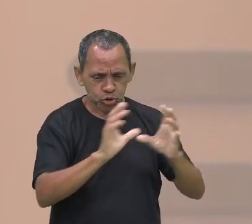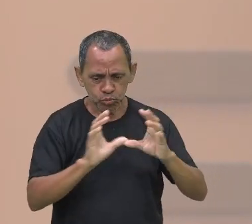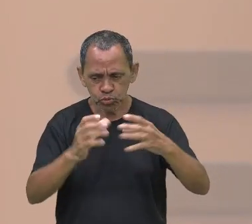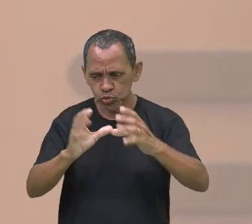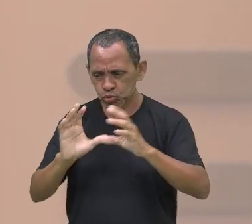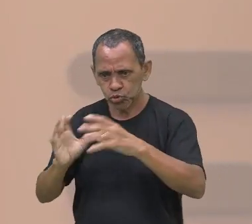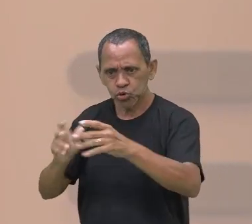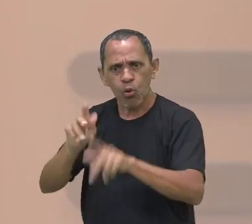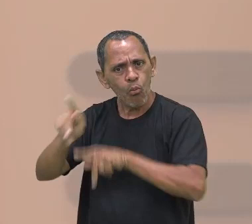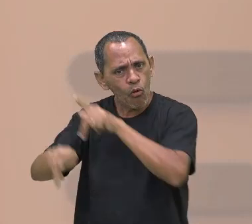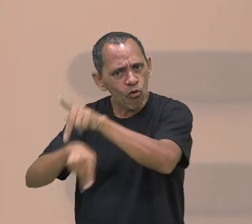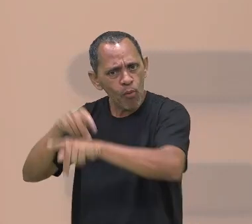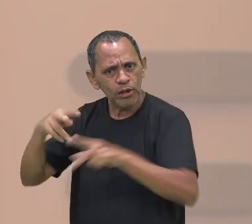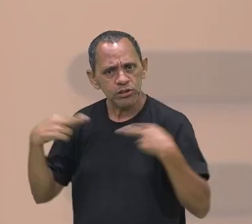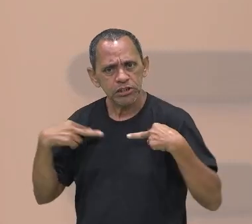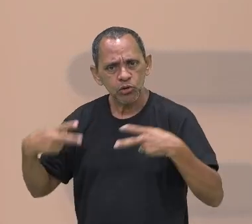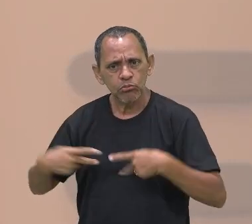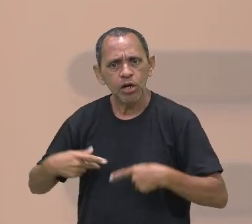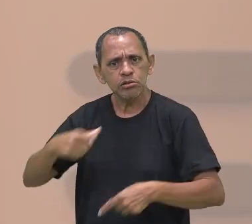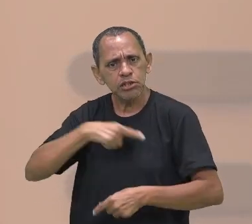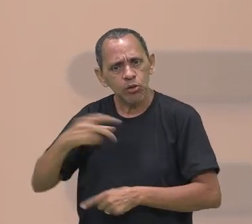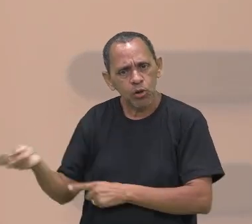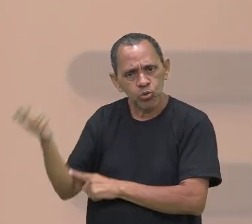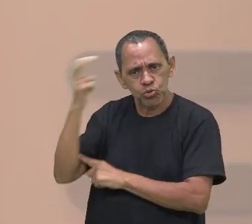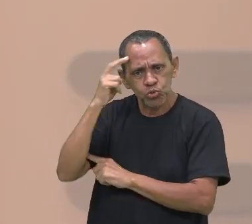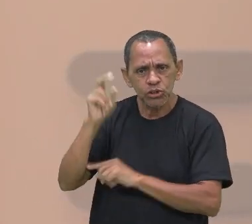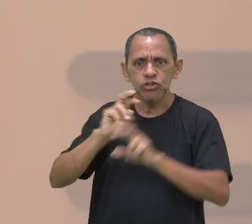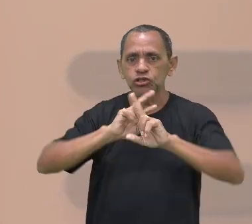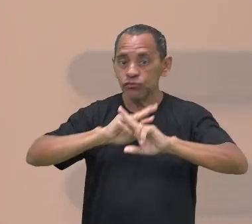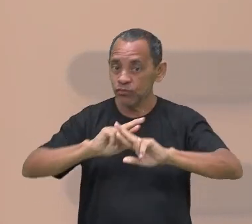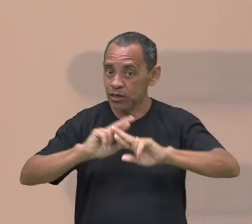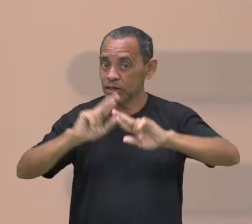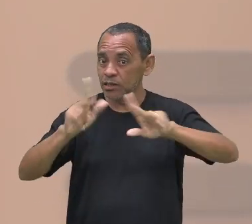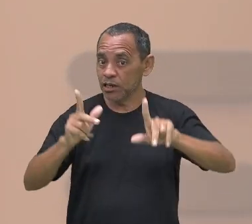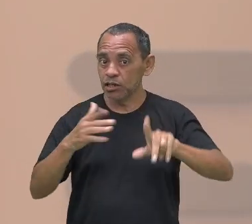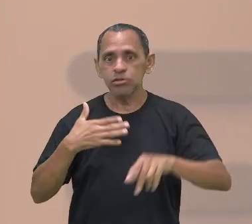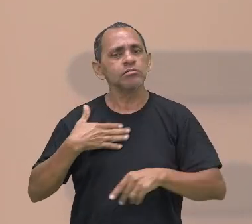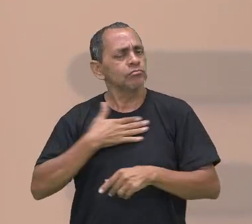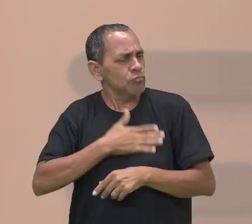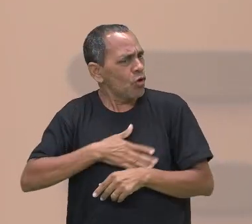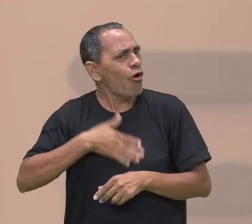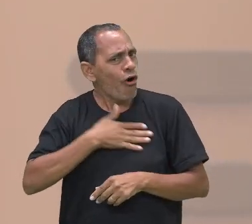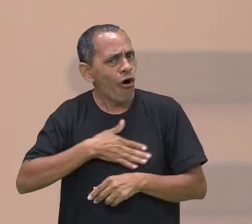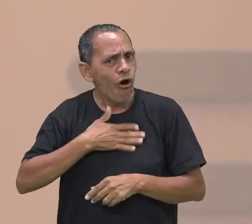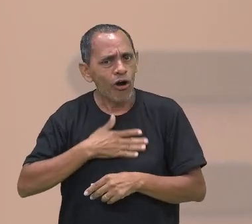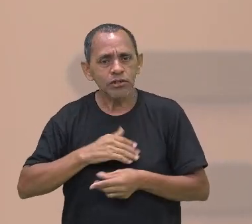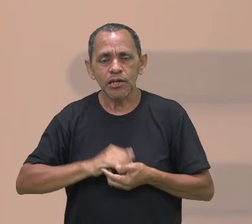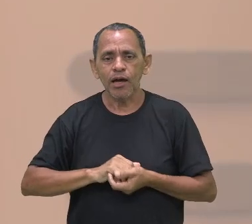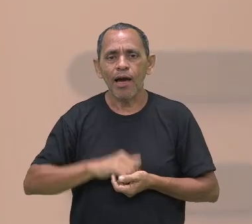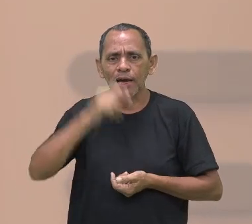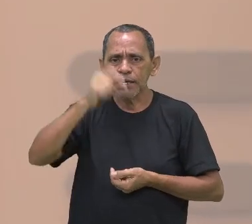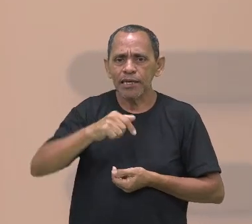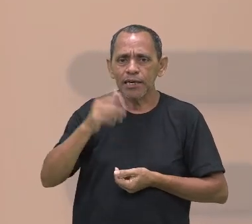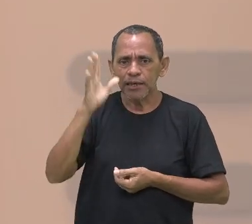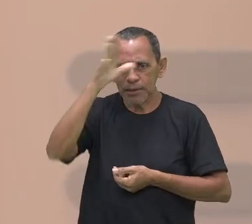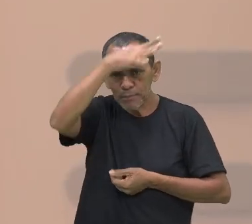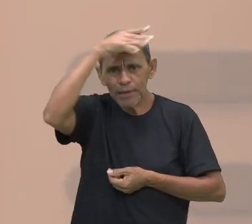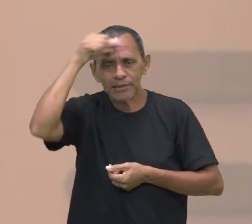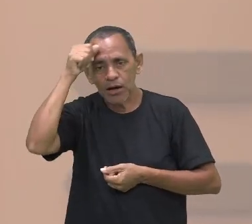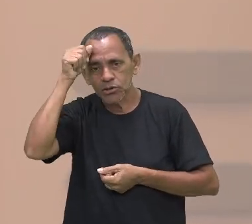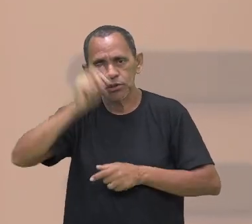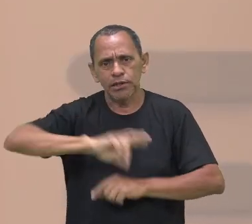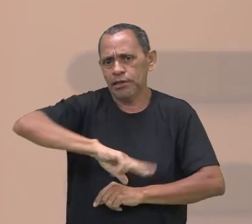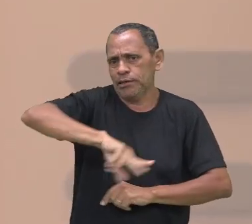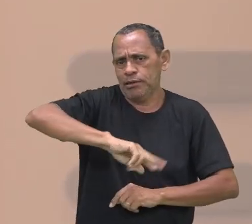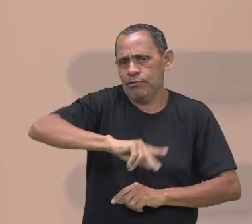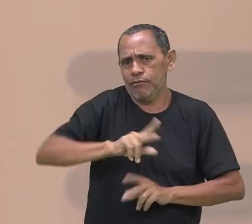cultura diferente. O que se gosta e o que se faz muitas vezes aqui em Manaus não é igual ao